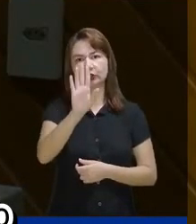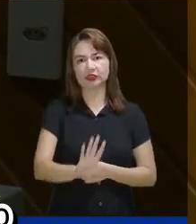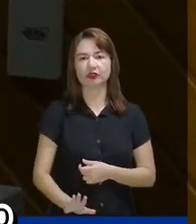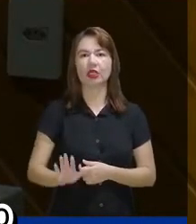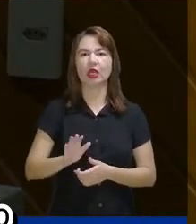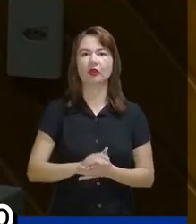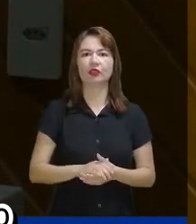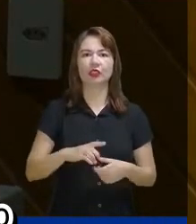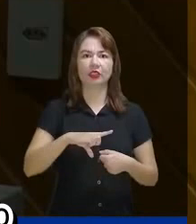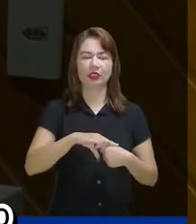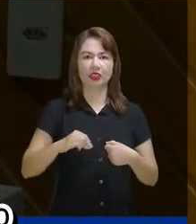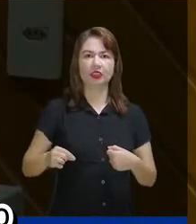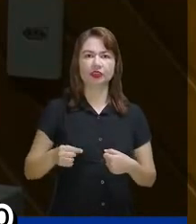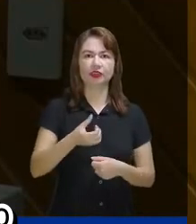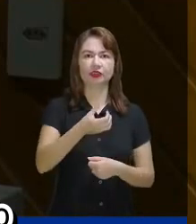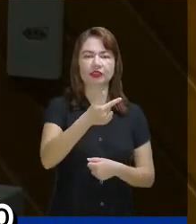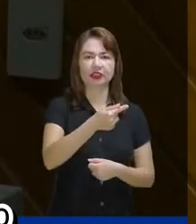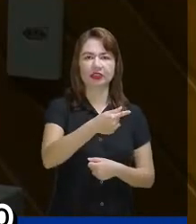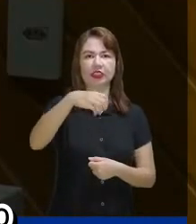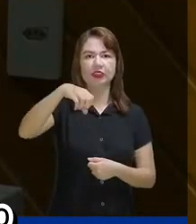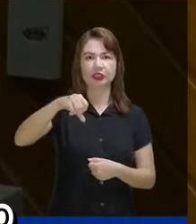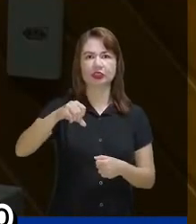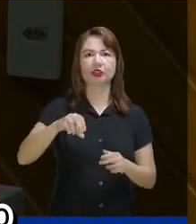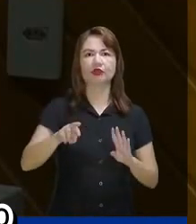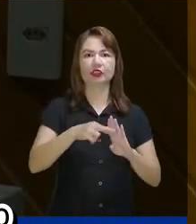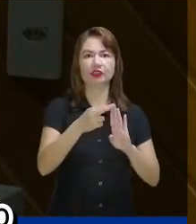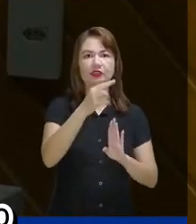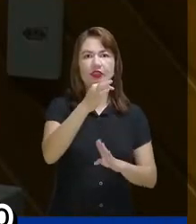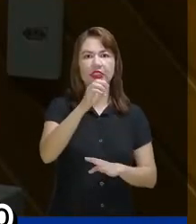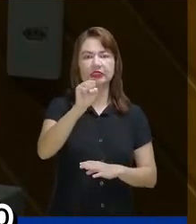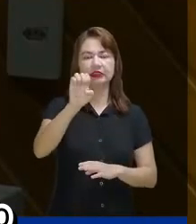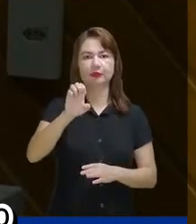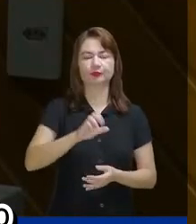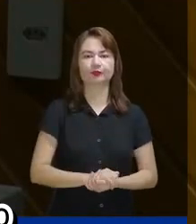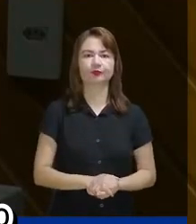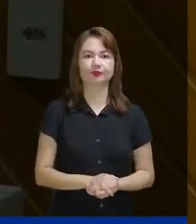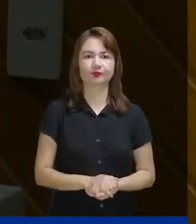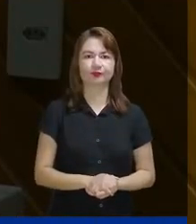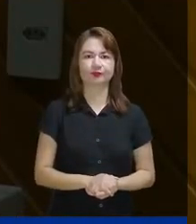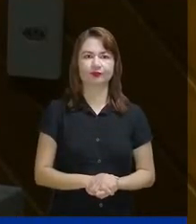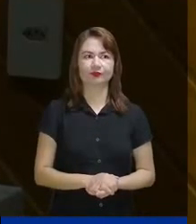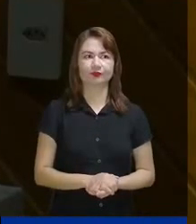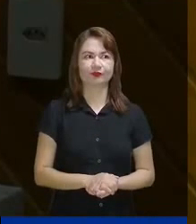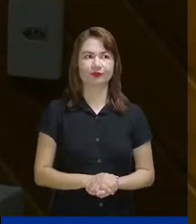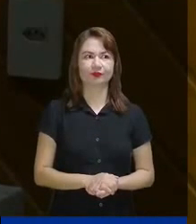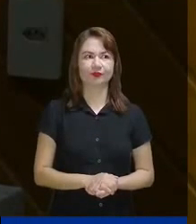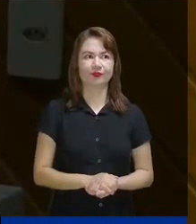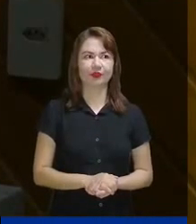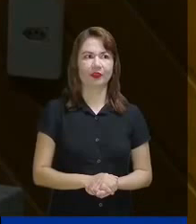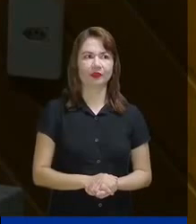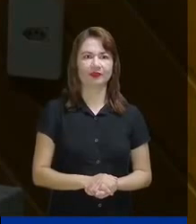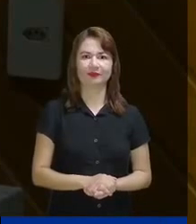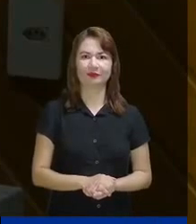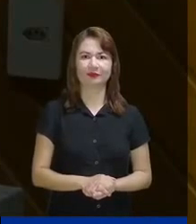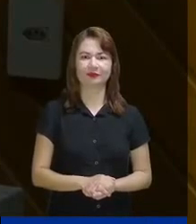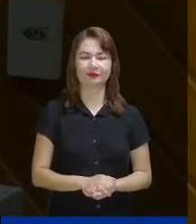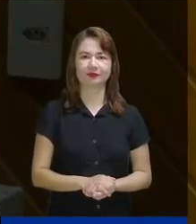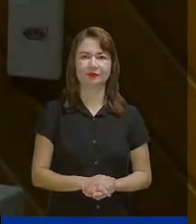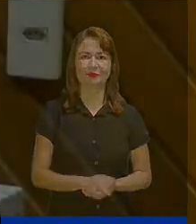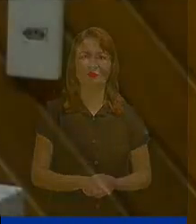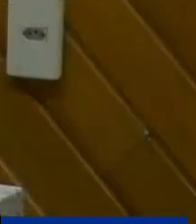artigo 79 da resolução do TSE 23.607. Item 2. Das despesas custeadas